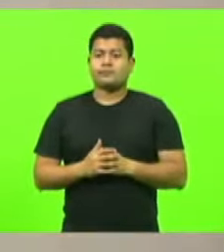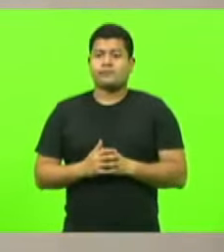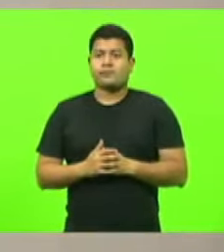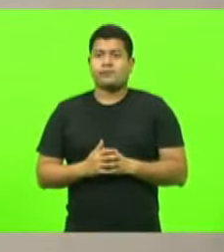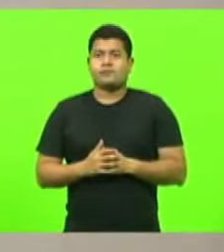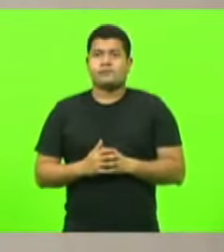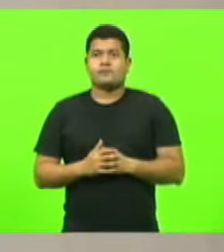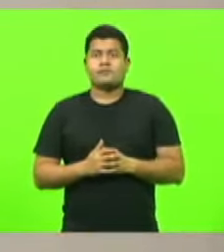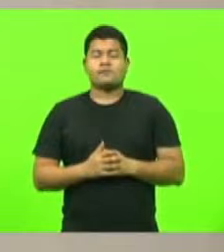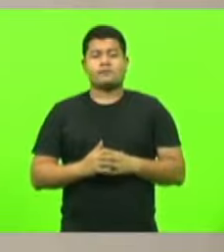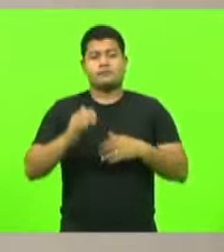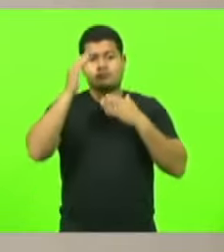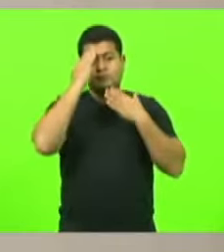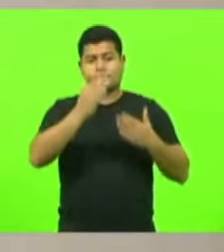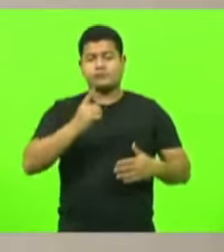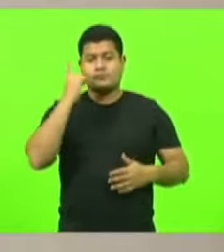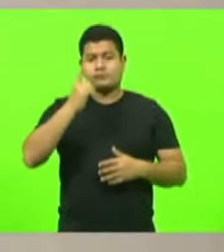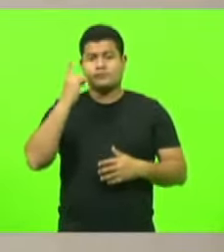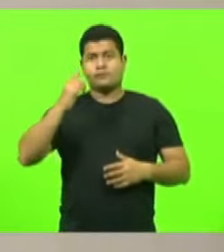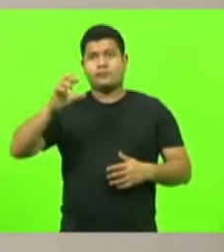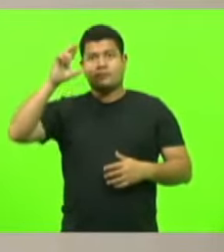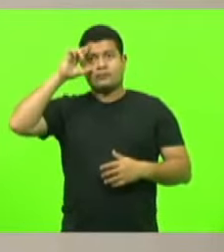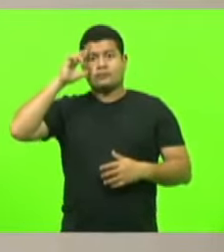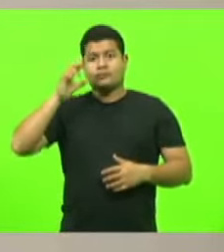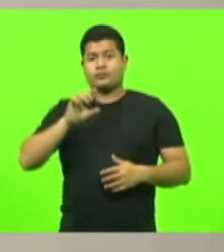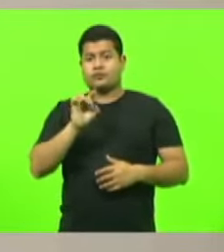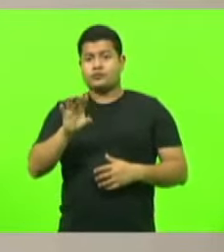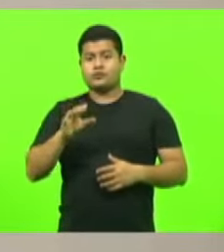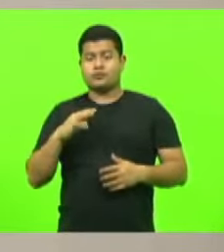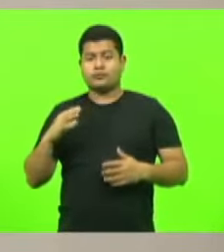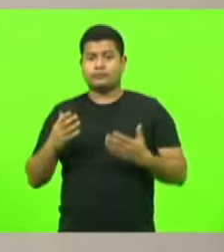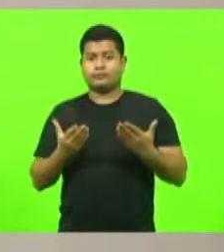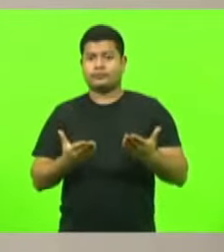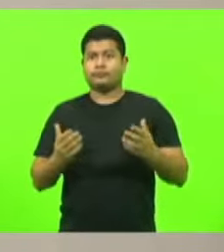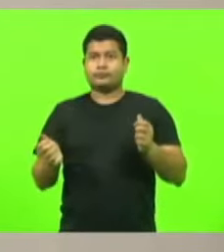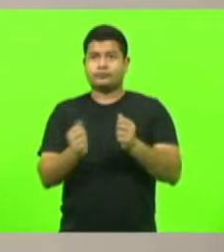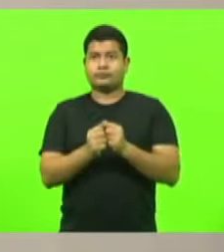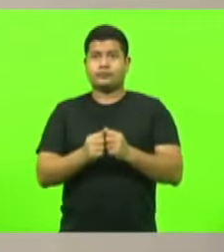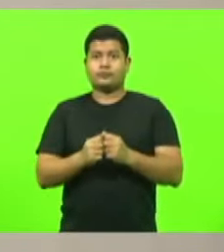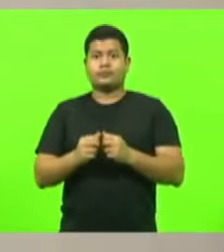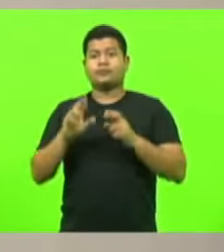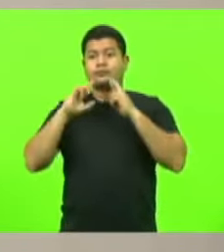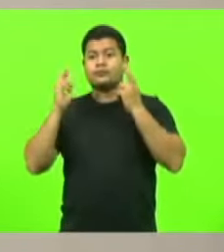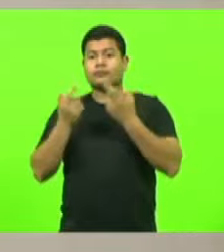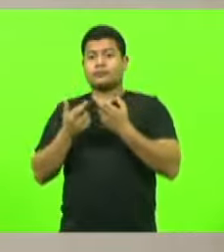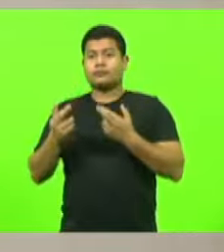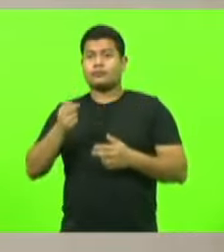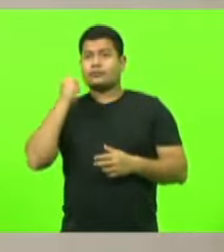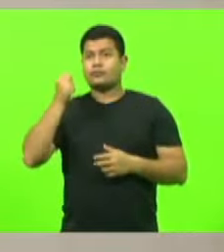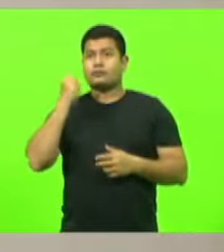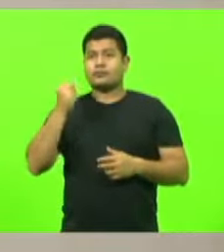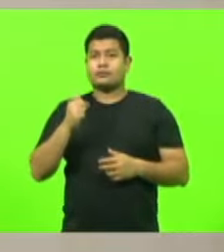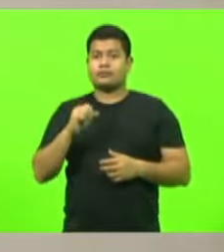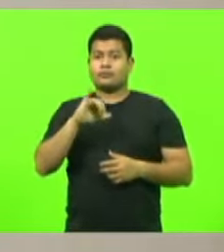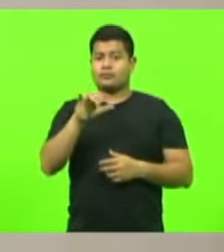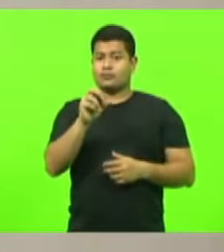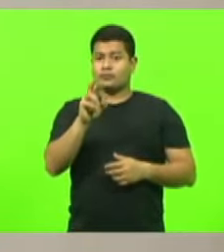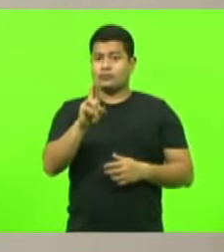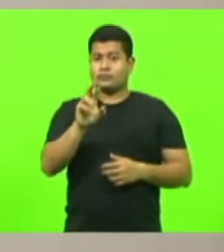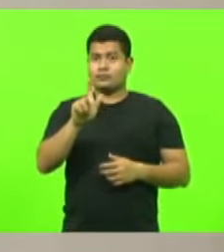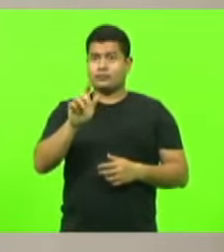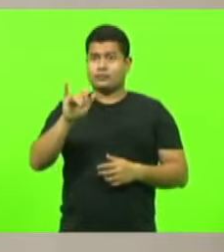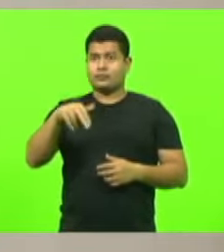Obrigado, deputado Alba. Eu só queria fazer uma colocação. Ontem tivemos uma reunião com o senador Jorginho e não procede, e